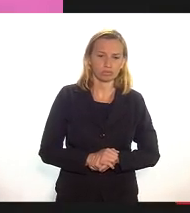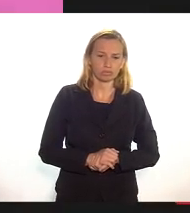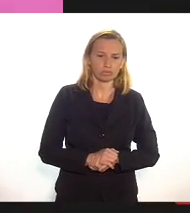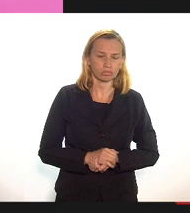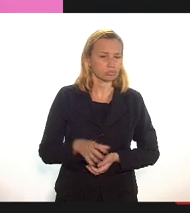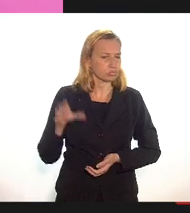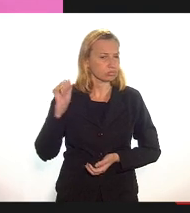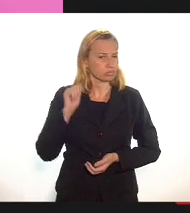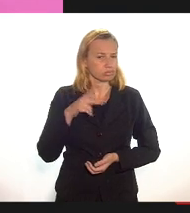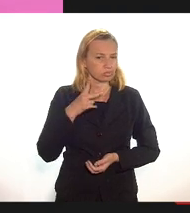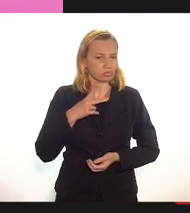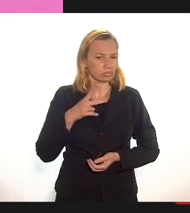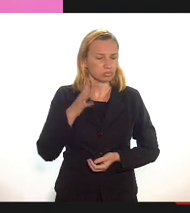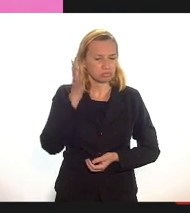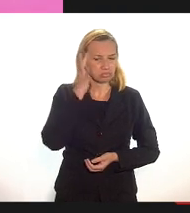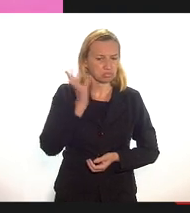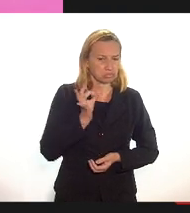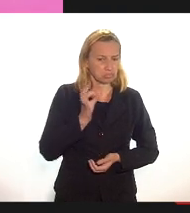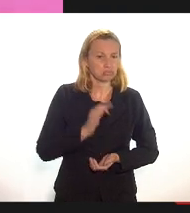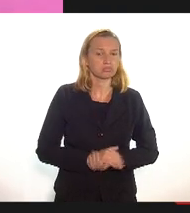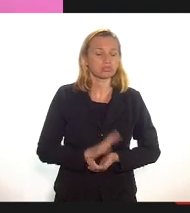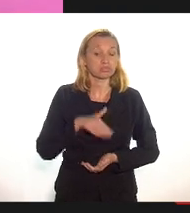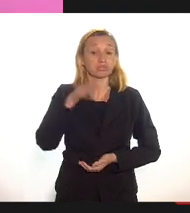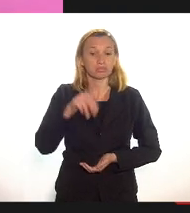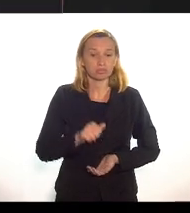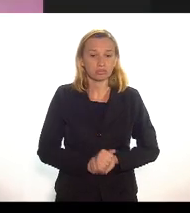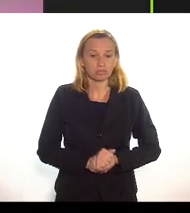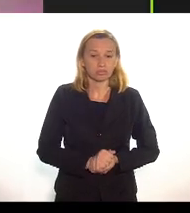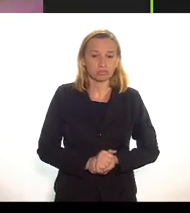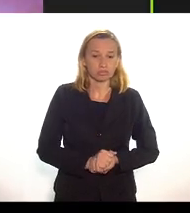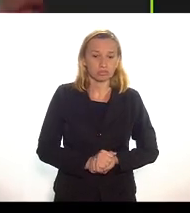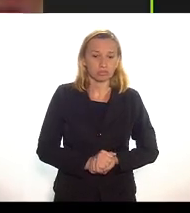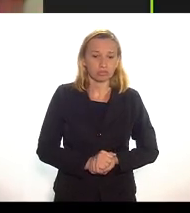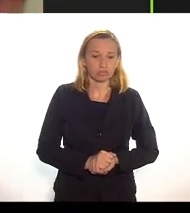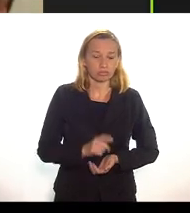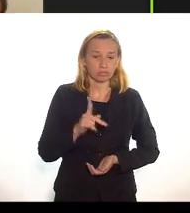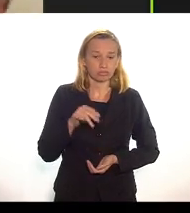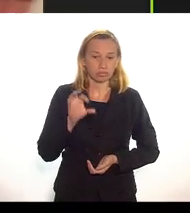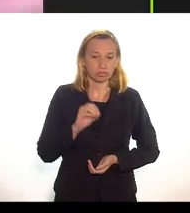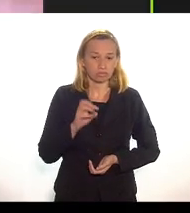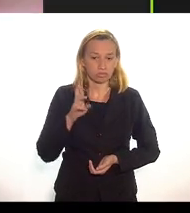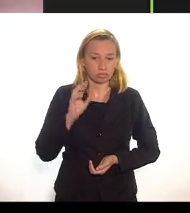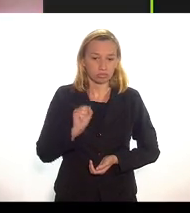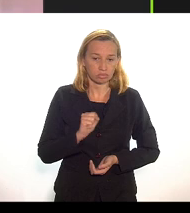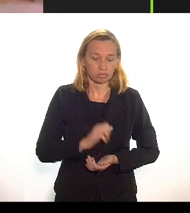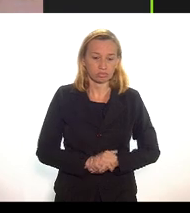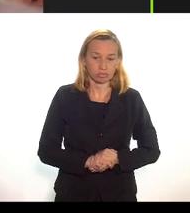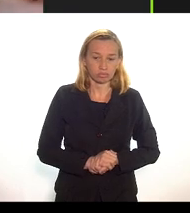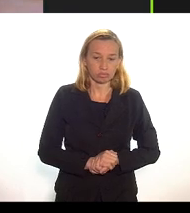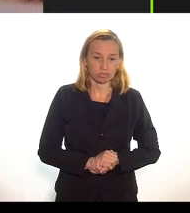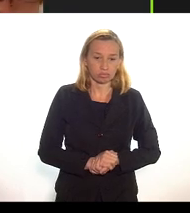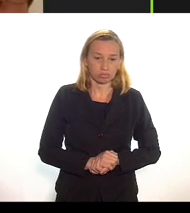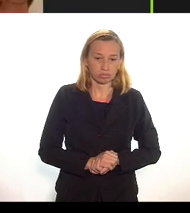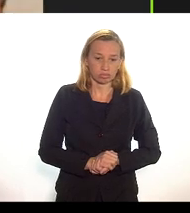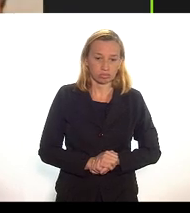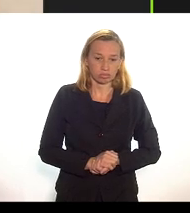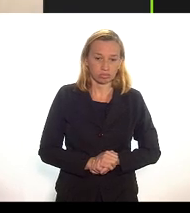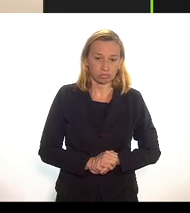falar alguma coisa aqui, mas não estou identificando quem. Acho que é o Paulo Ramos. Paulo?